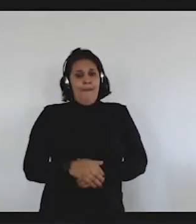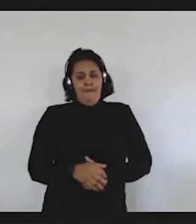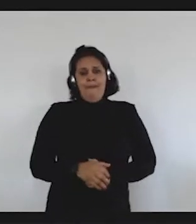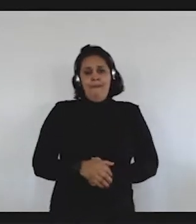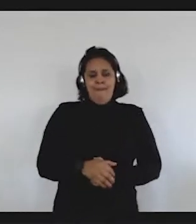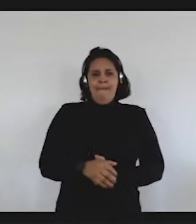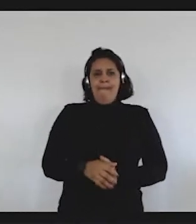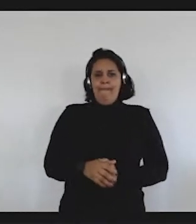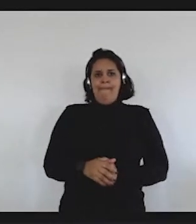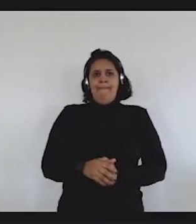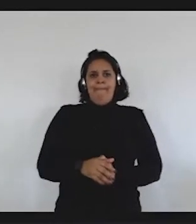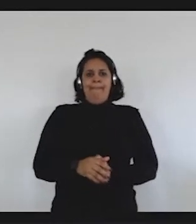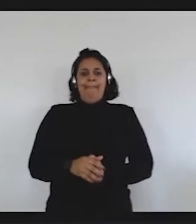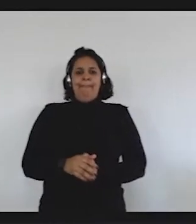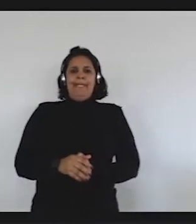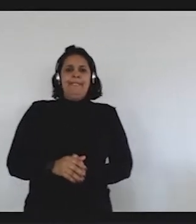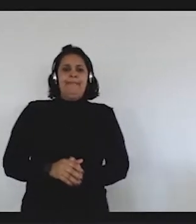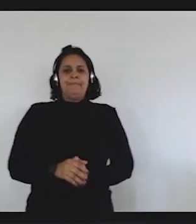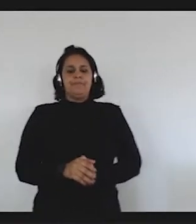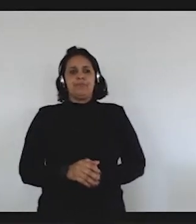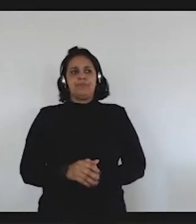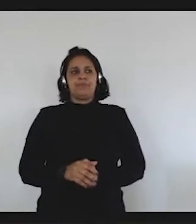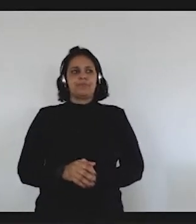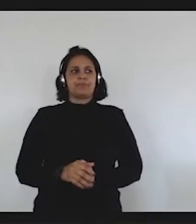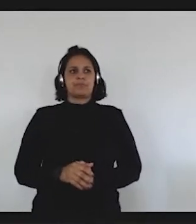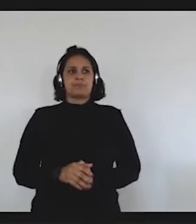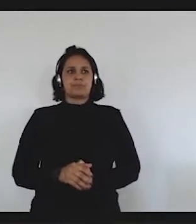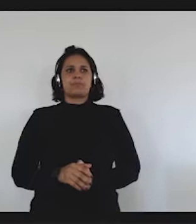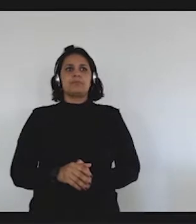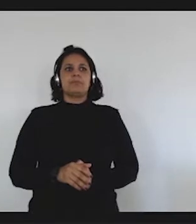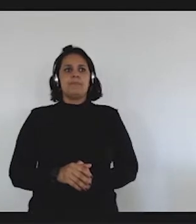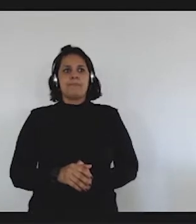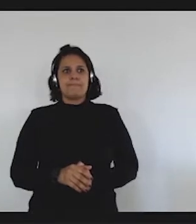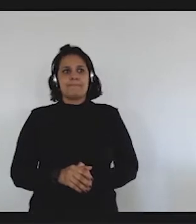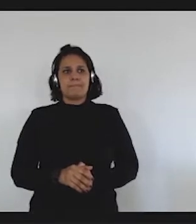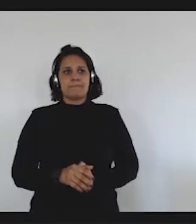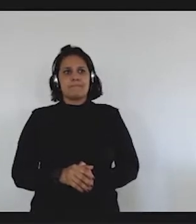do Brasil, na nossa instituição, e